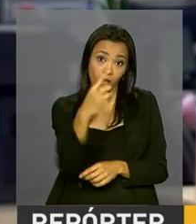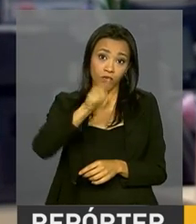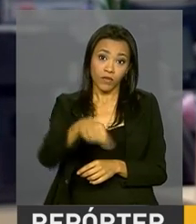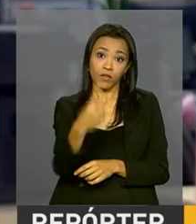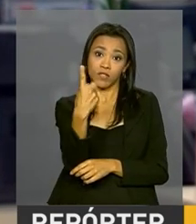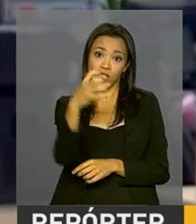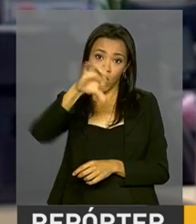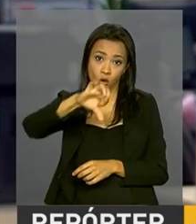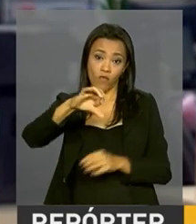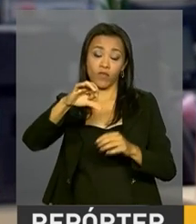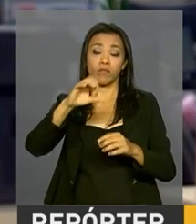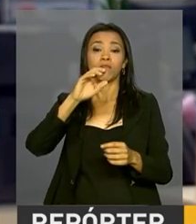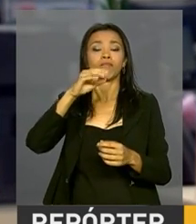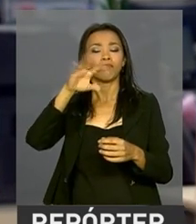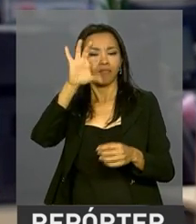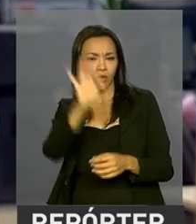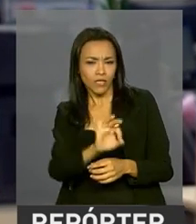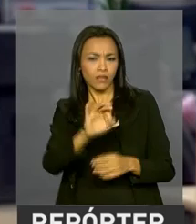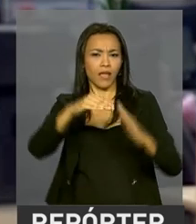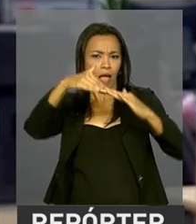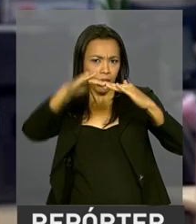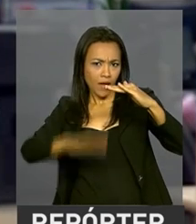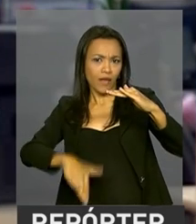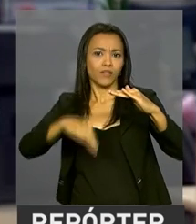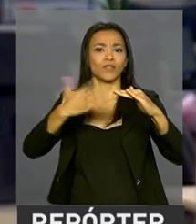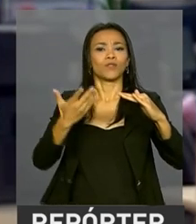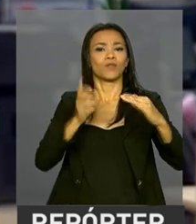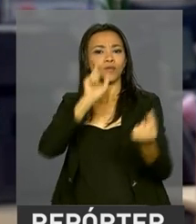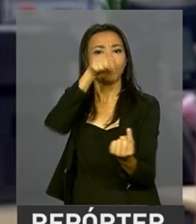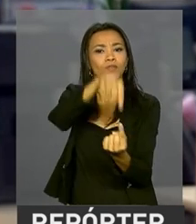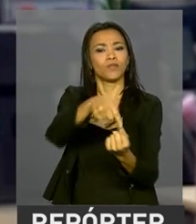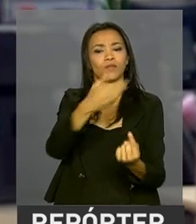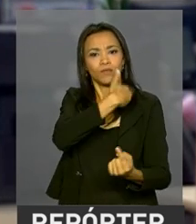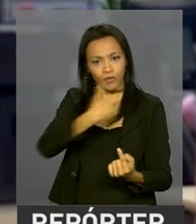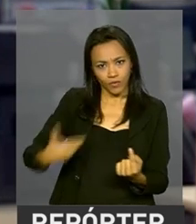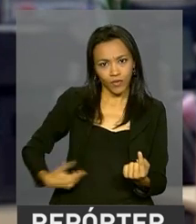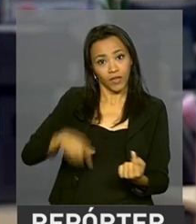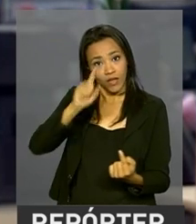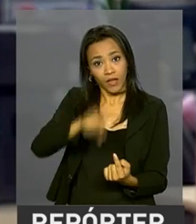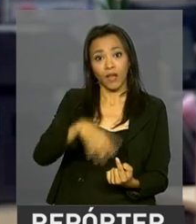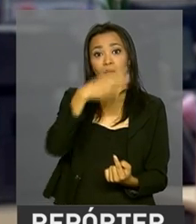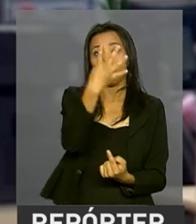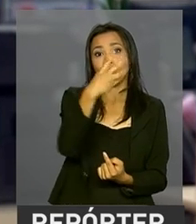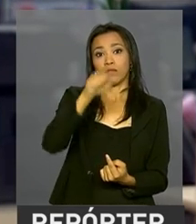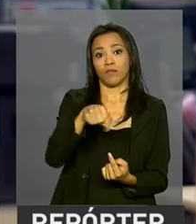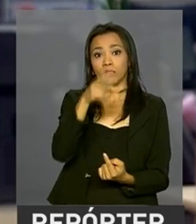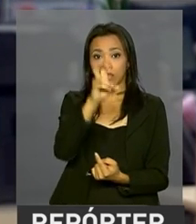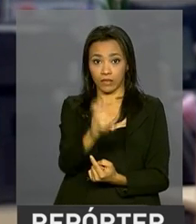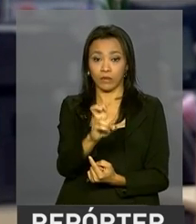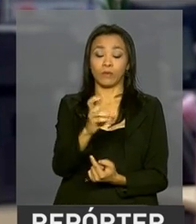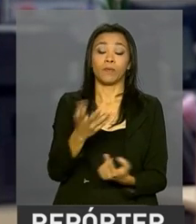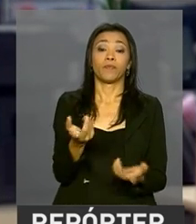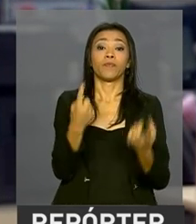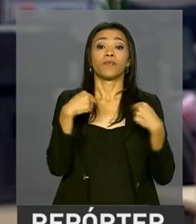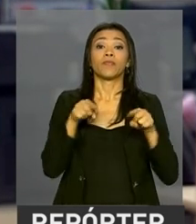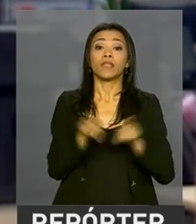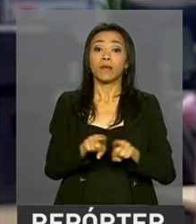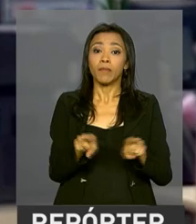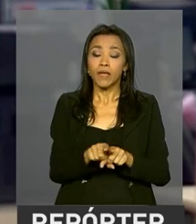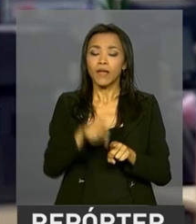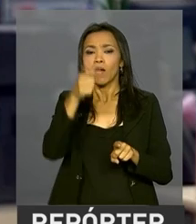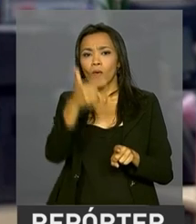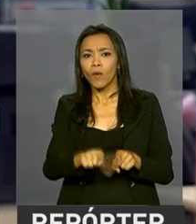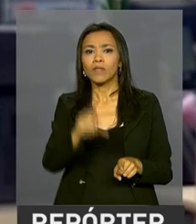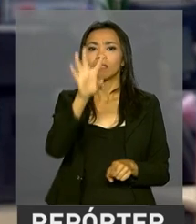4,19%, portanto abaixo da meta do governo, que é de 4,5%. Os analistas ouvidos pelo Banco Central também reduziram a estimativa para a